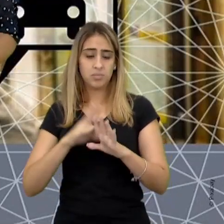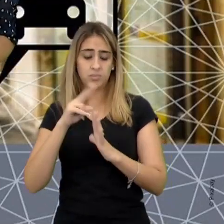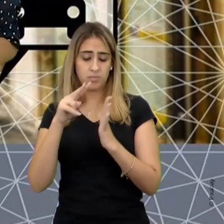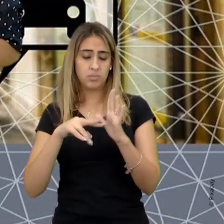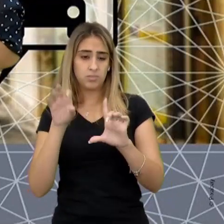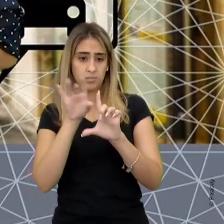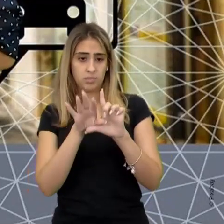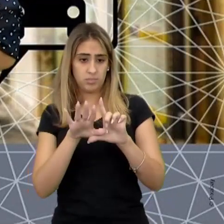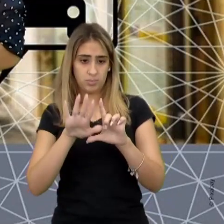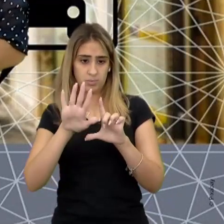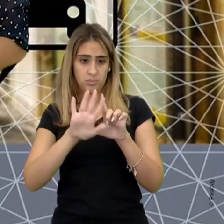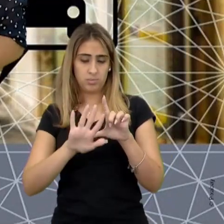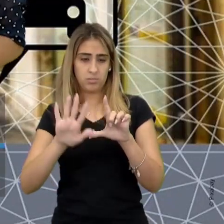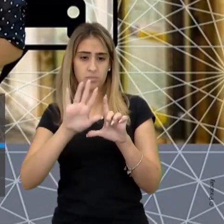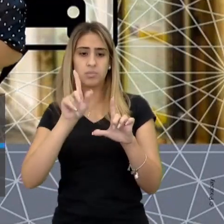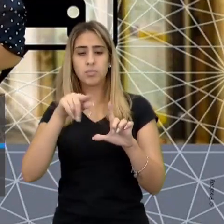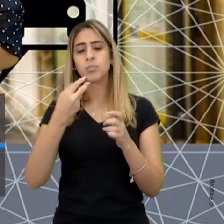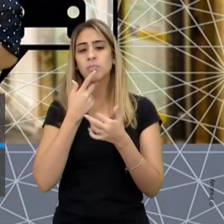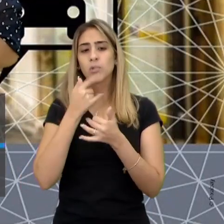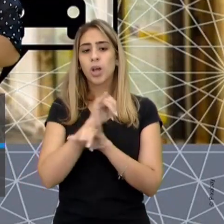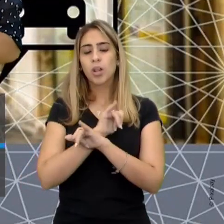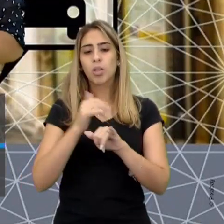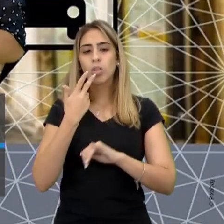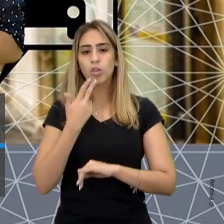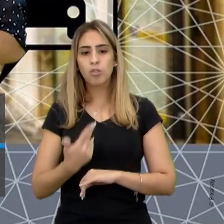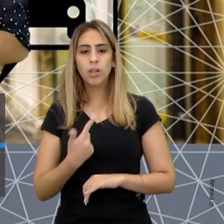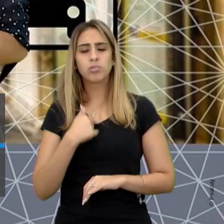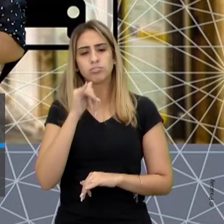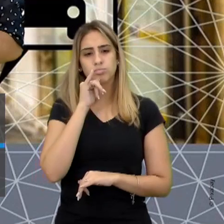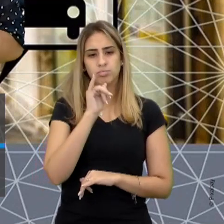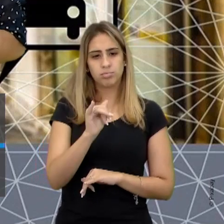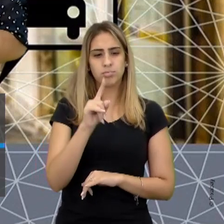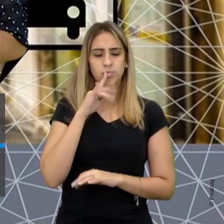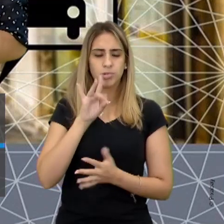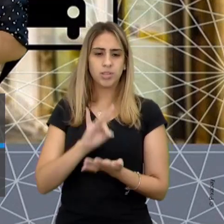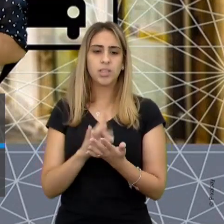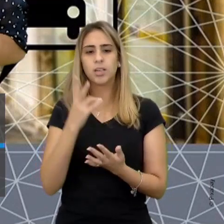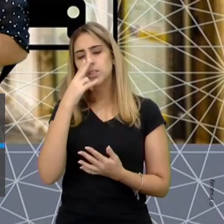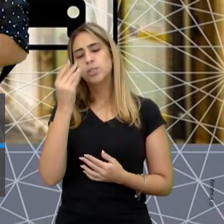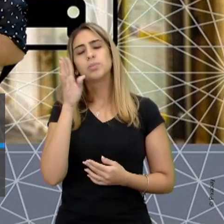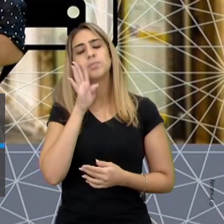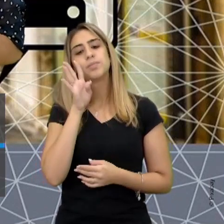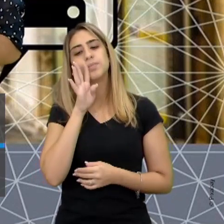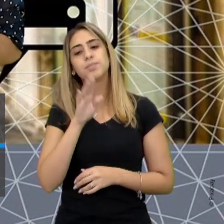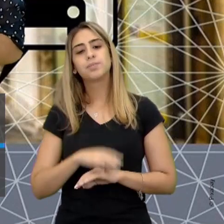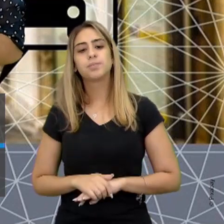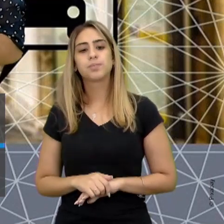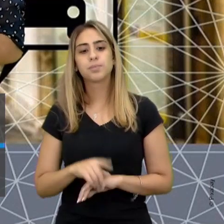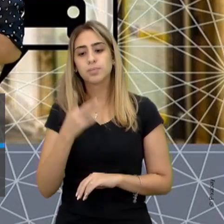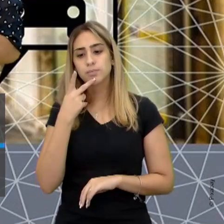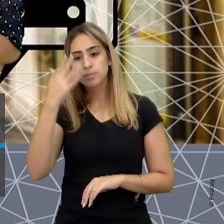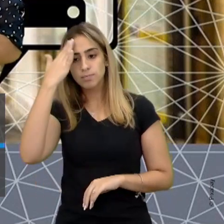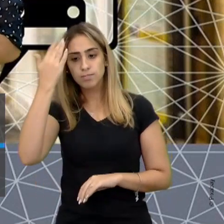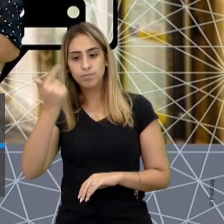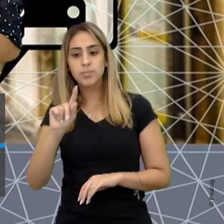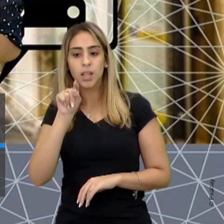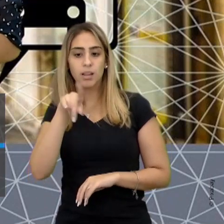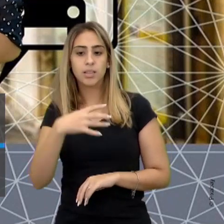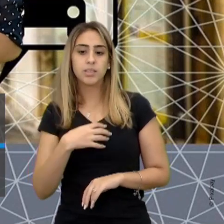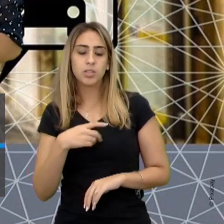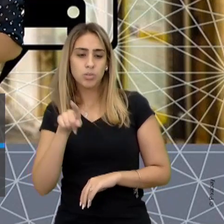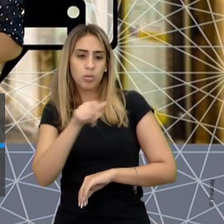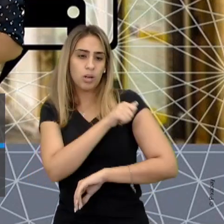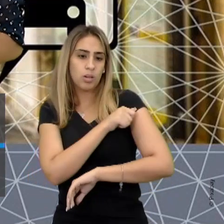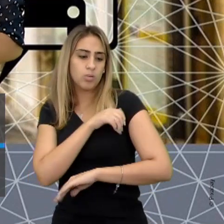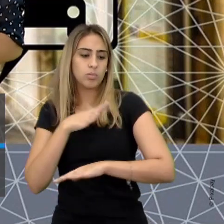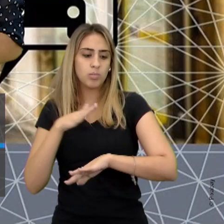para mim foi uma novidade. Vou ser sincero aqui. E eu acho muito legal. E aí que você falou do saber mais, é exatamente isso. O estudante, ele